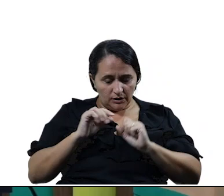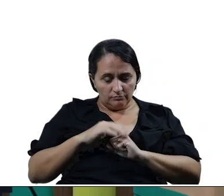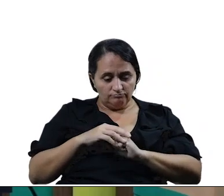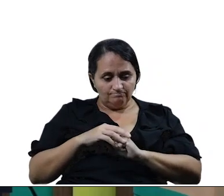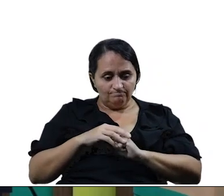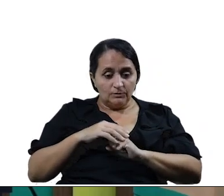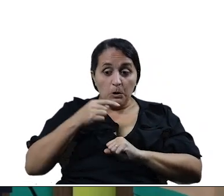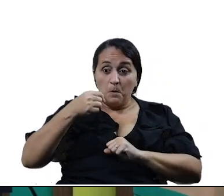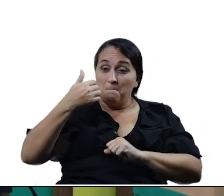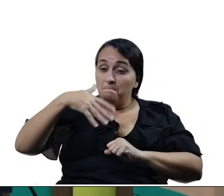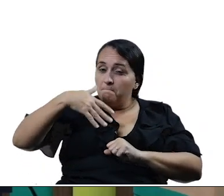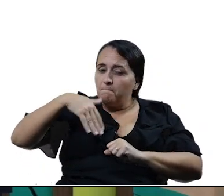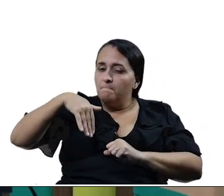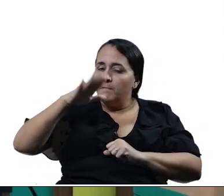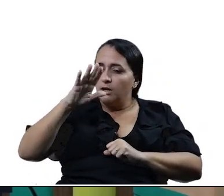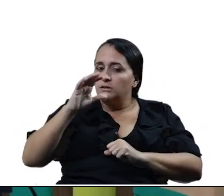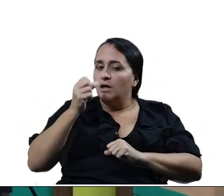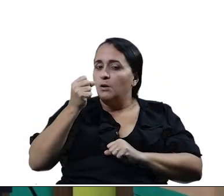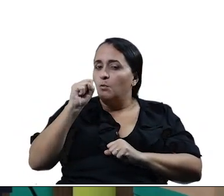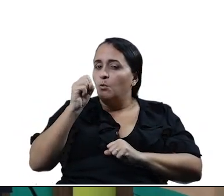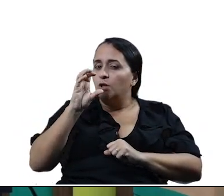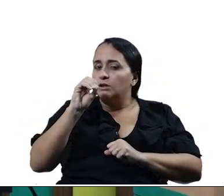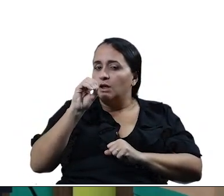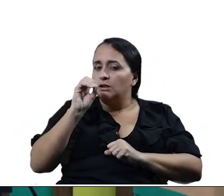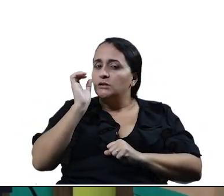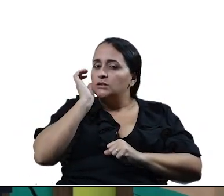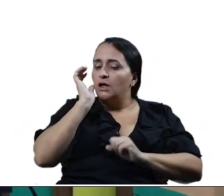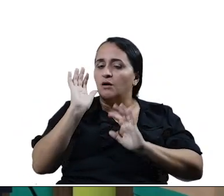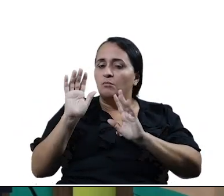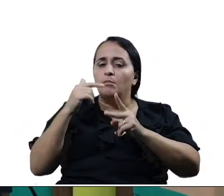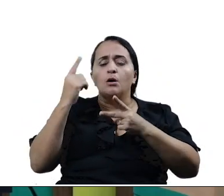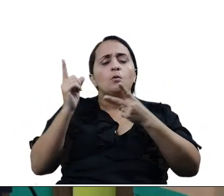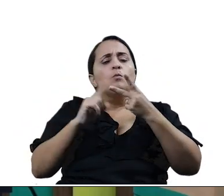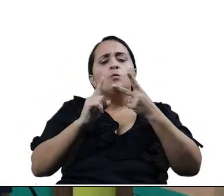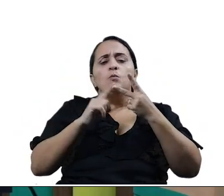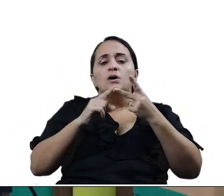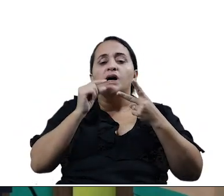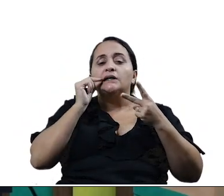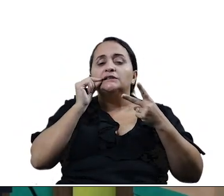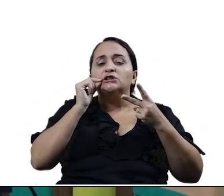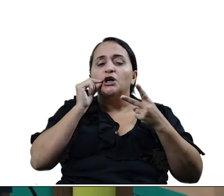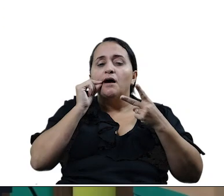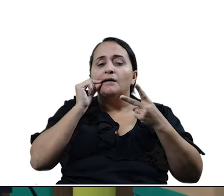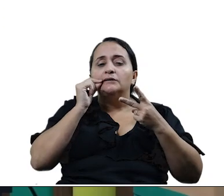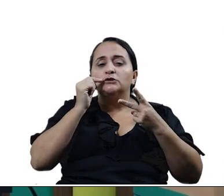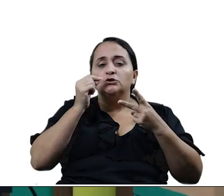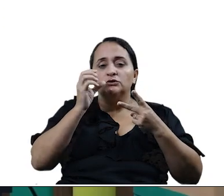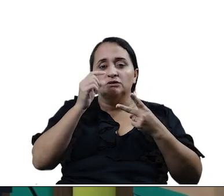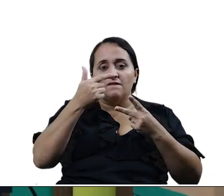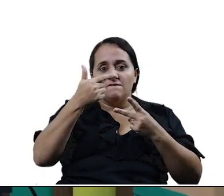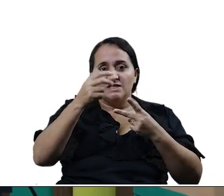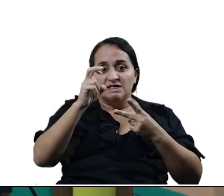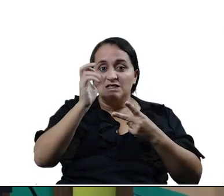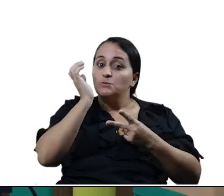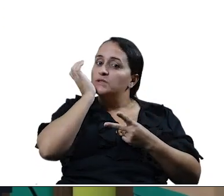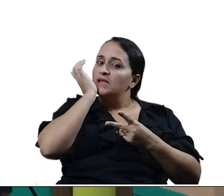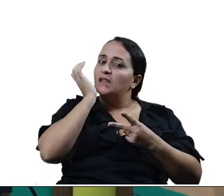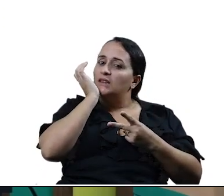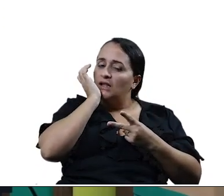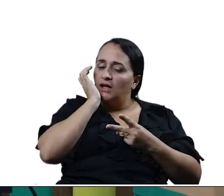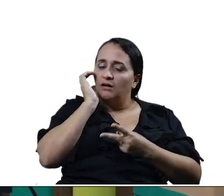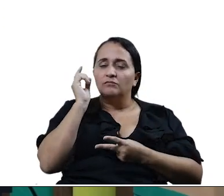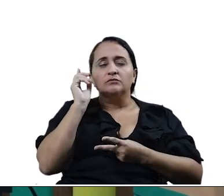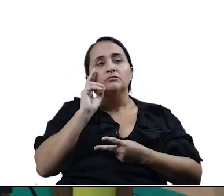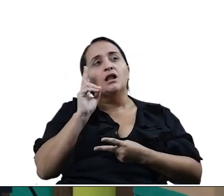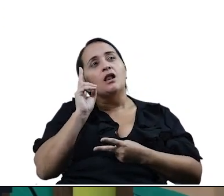mais dinheiro. Vamos pensar, chiclete. O chiclete é 25 centavos, não é? Lembra aí quando a gente fez